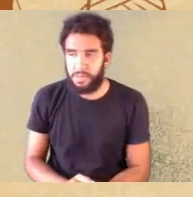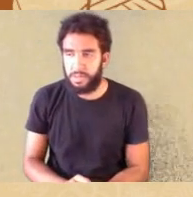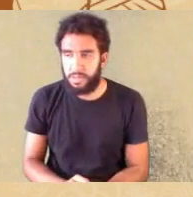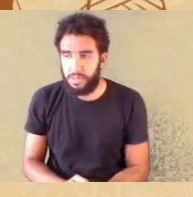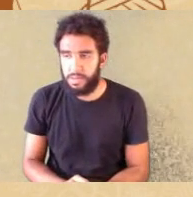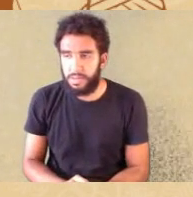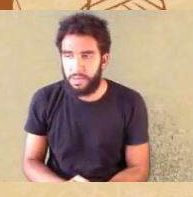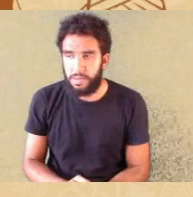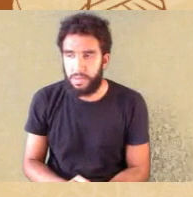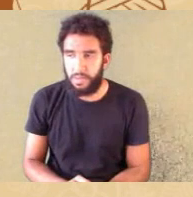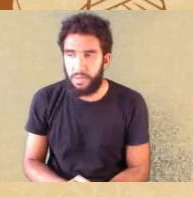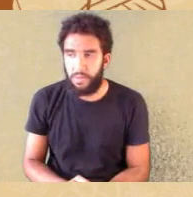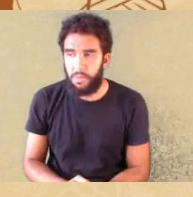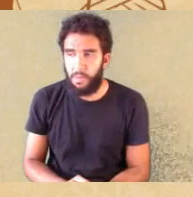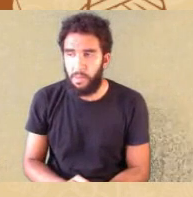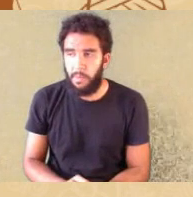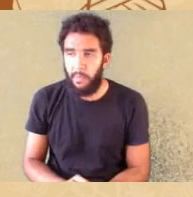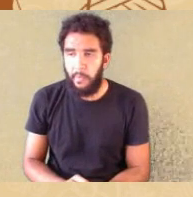Né?